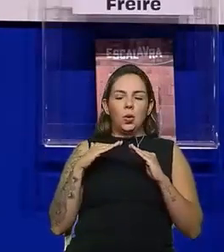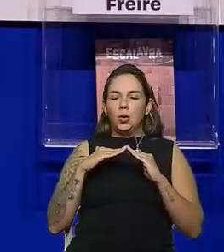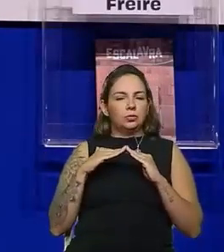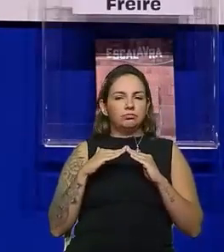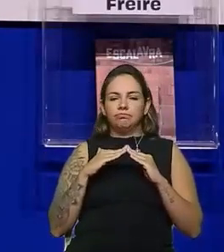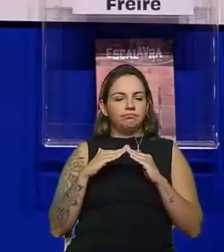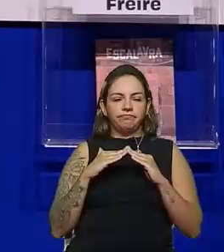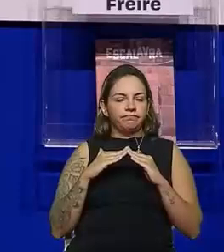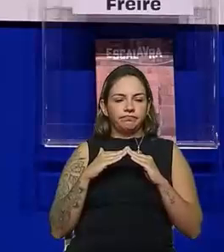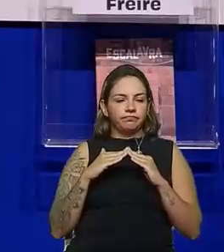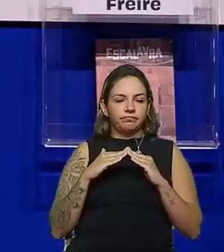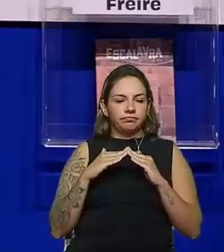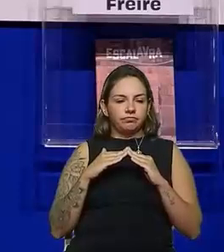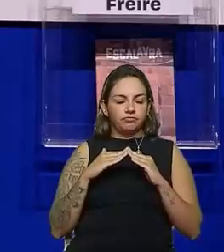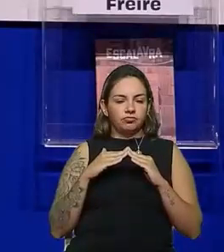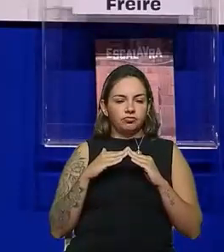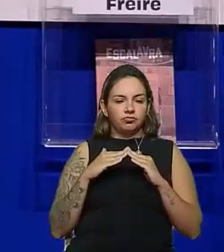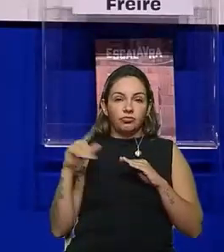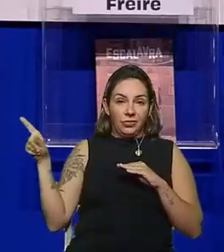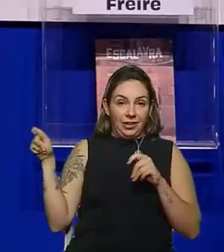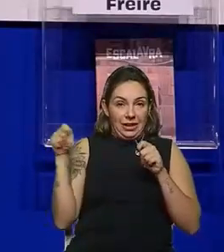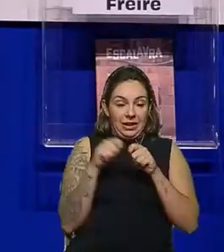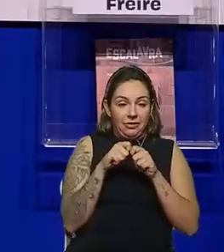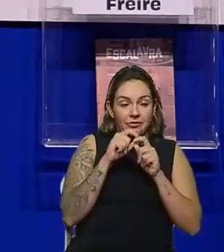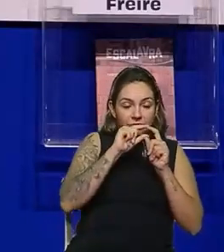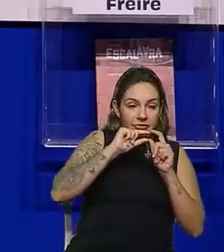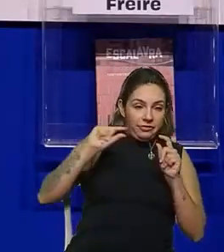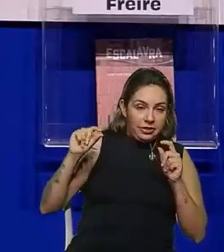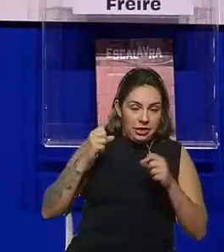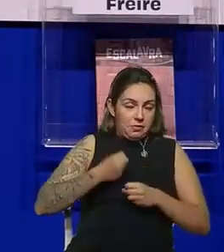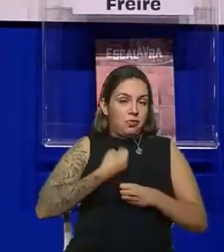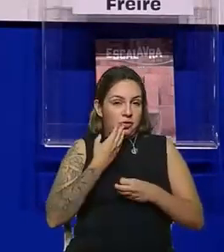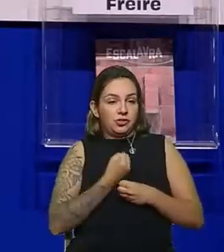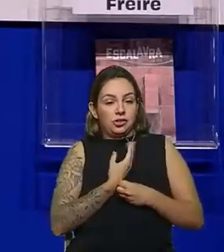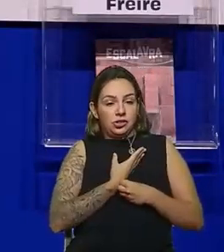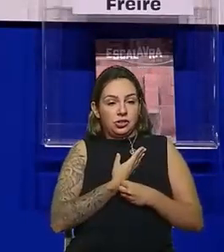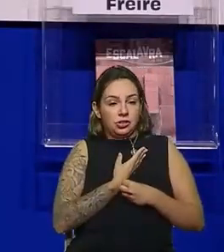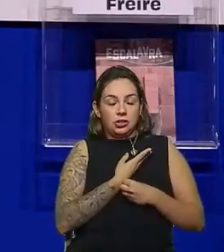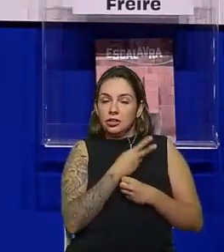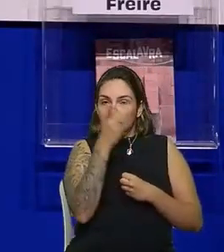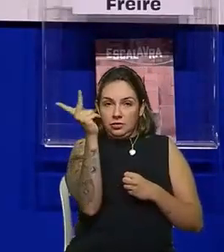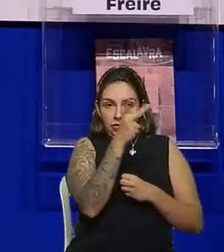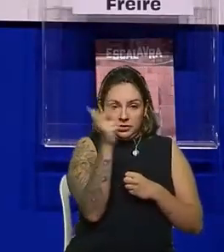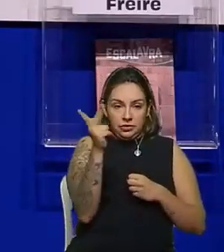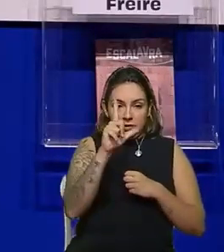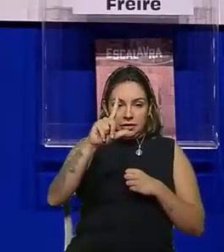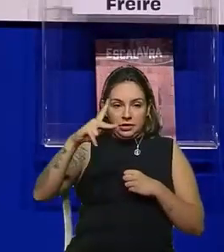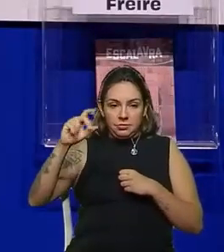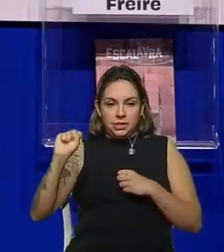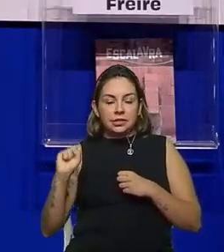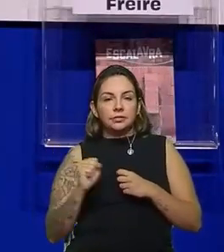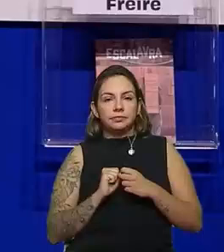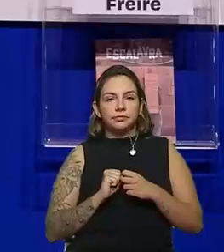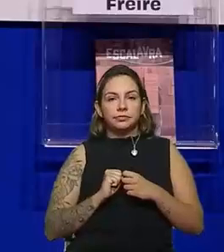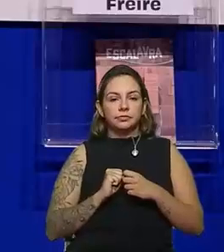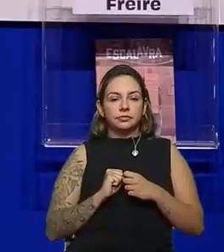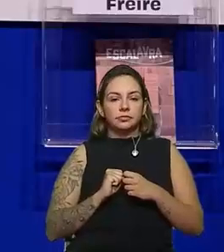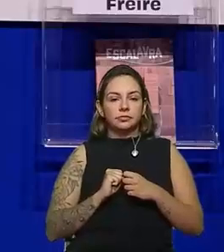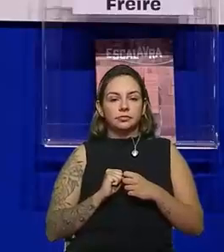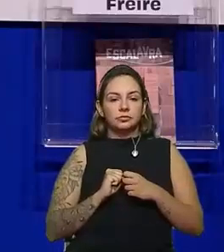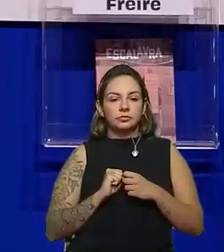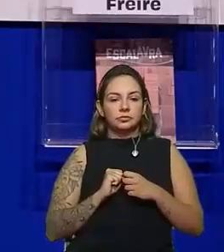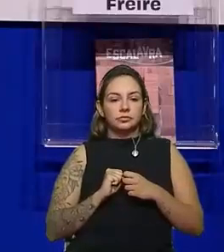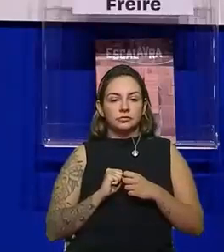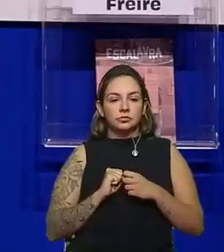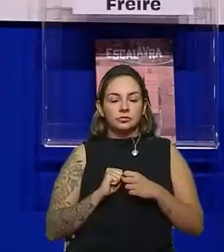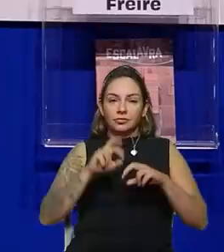uma razão muito simples. Quando ele gravou a antologia poética, aqueles 2 LPs, bolachões